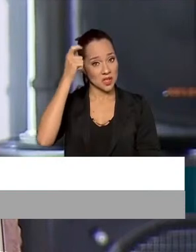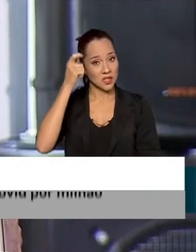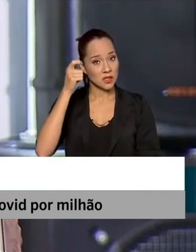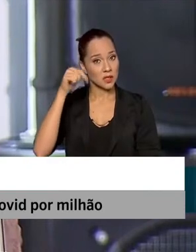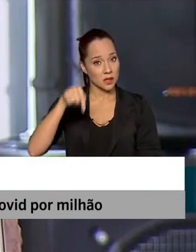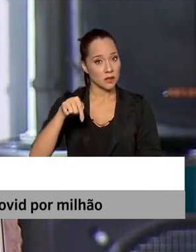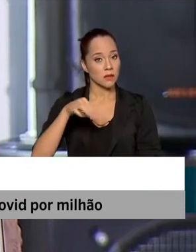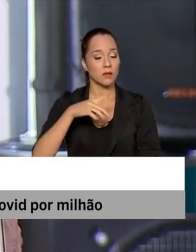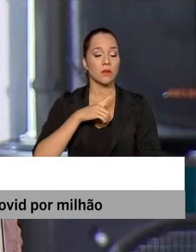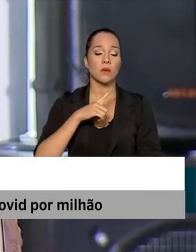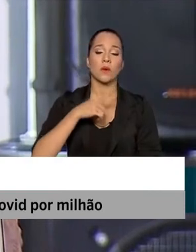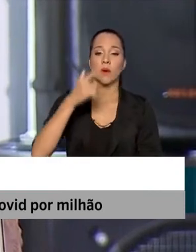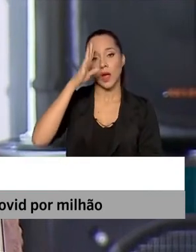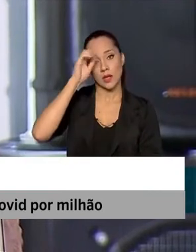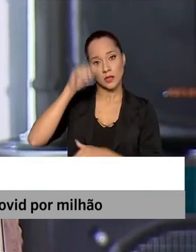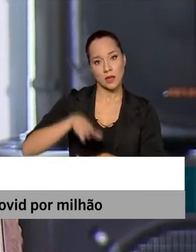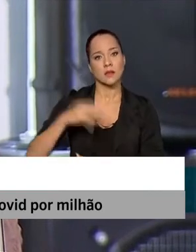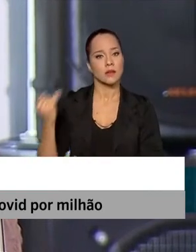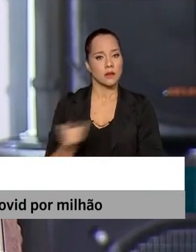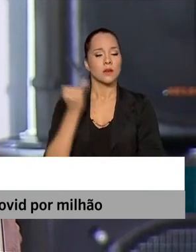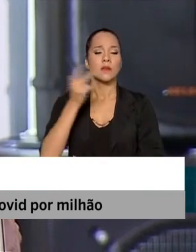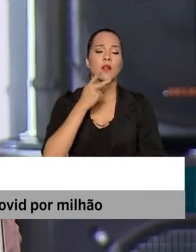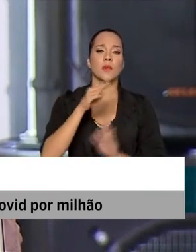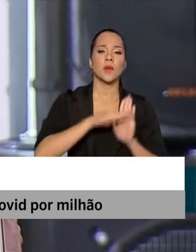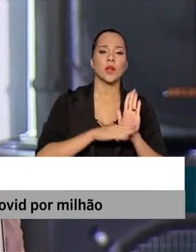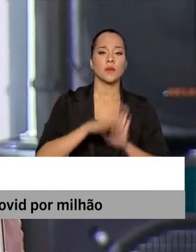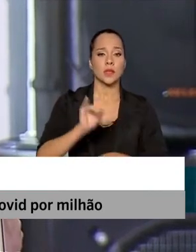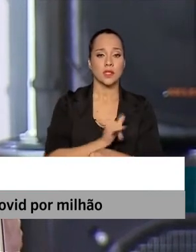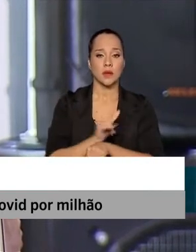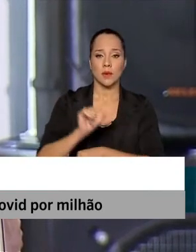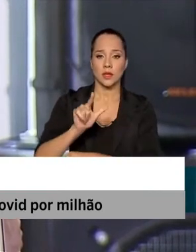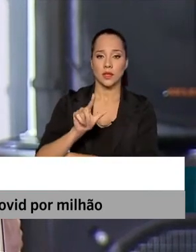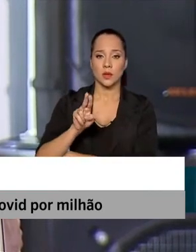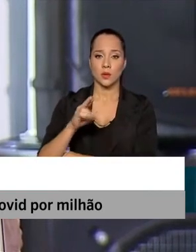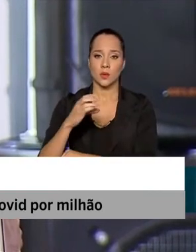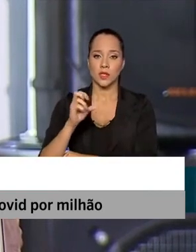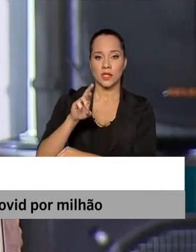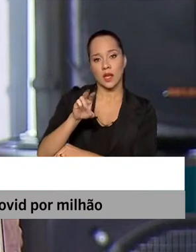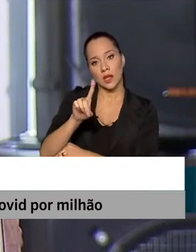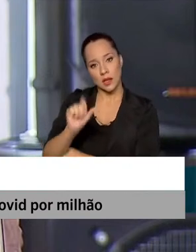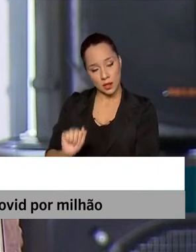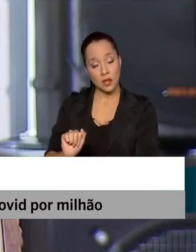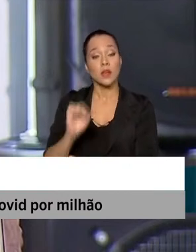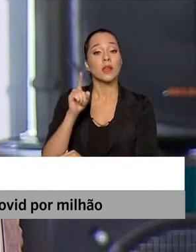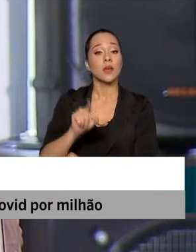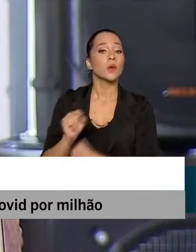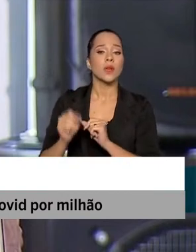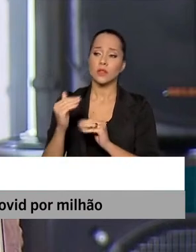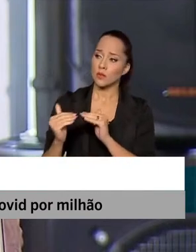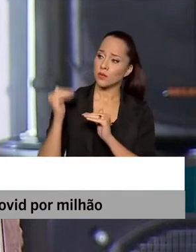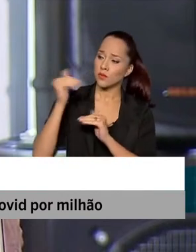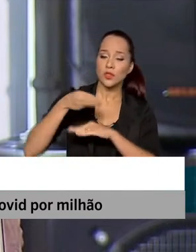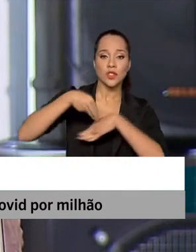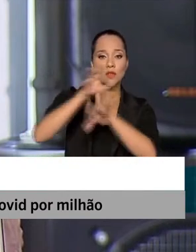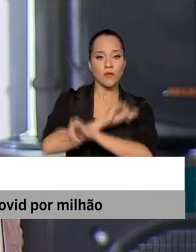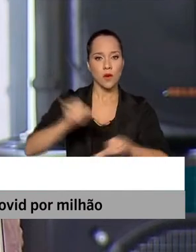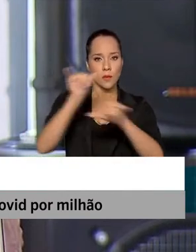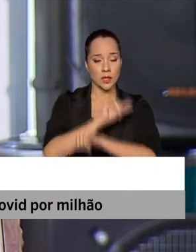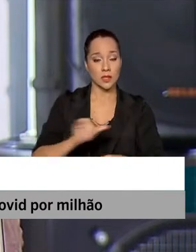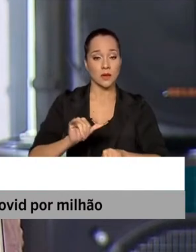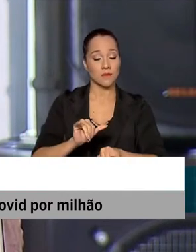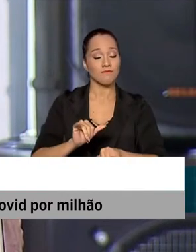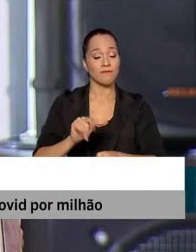do Exército, cabe destacar o programa estratégico Lucerna, visando alcançar a superioridade informacional.